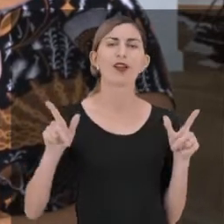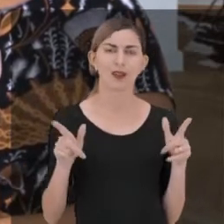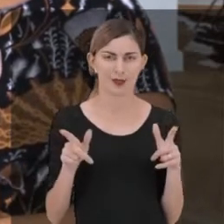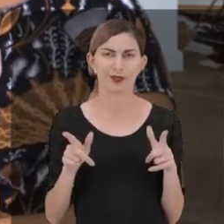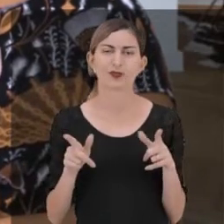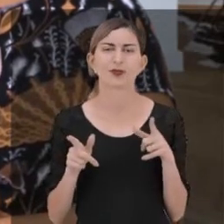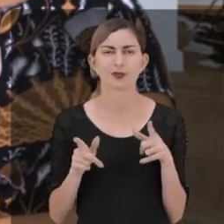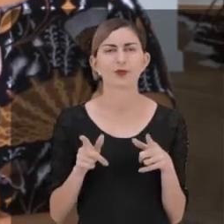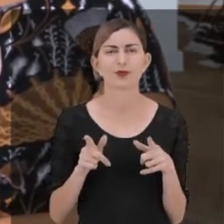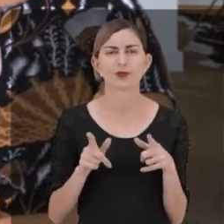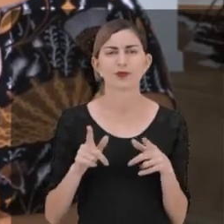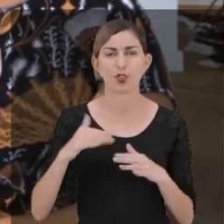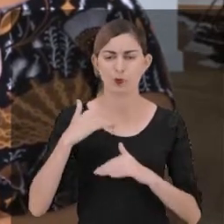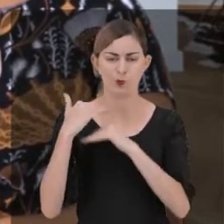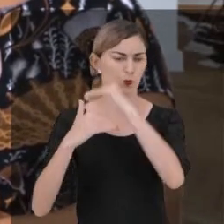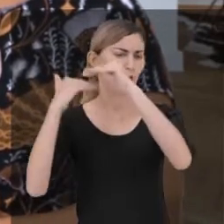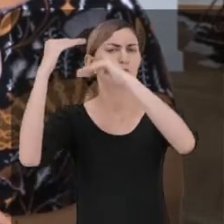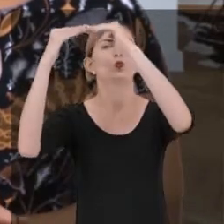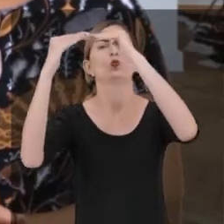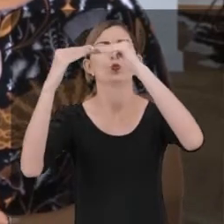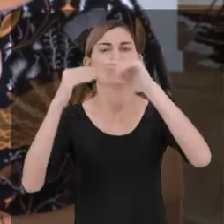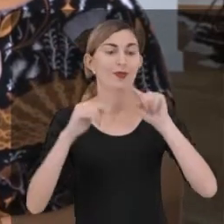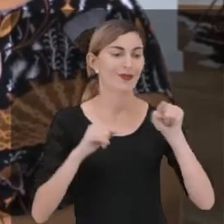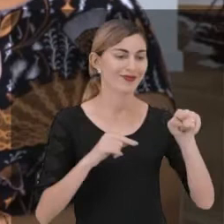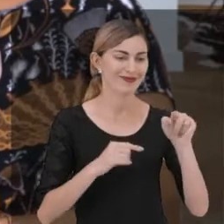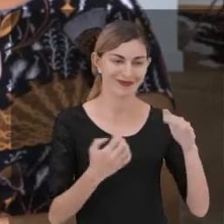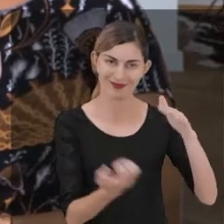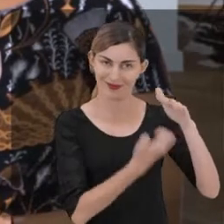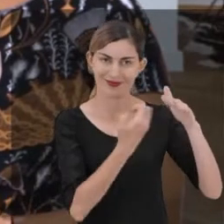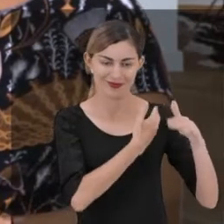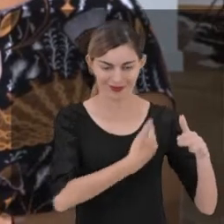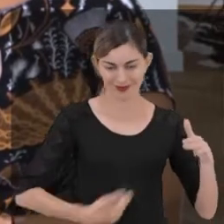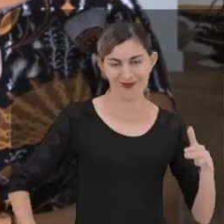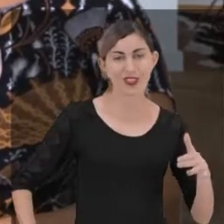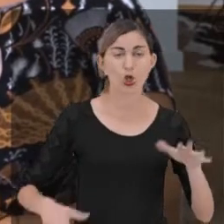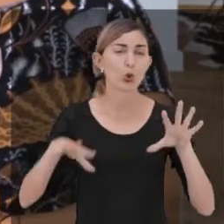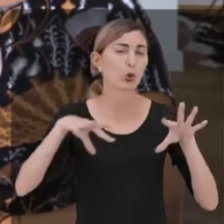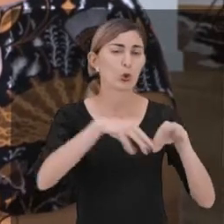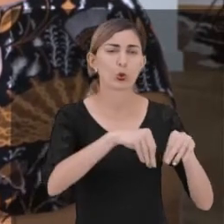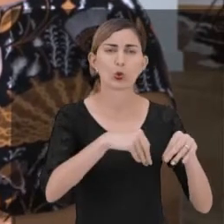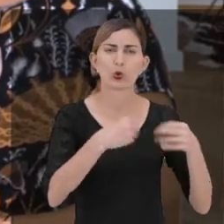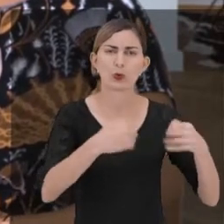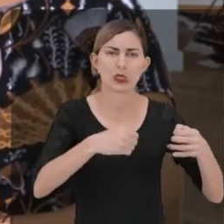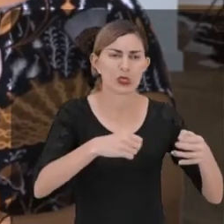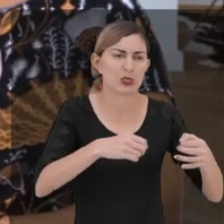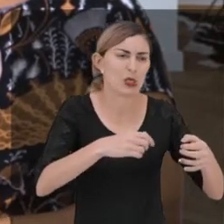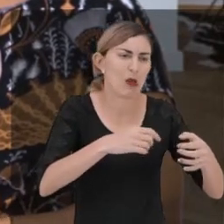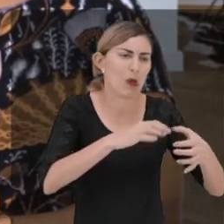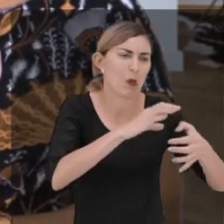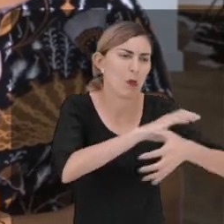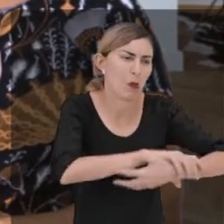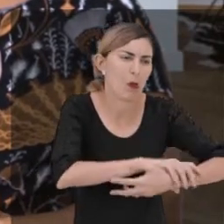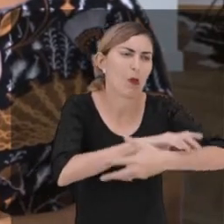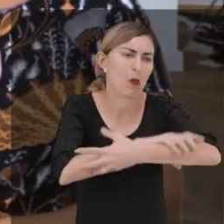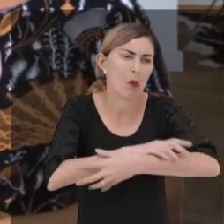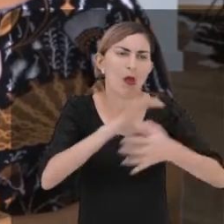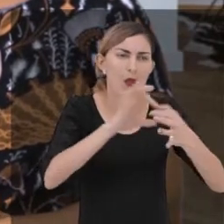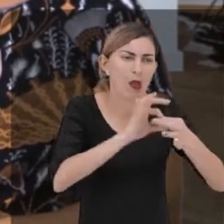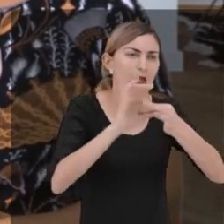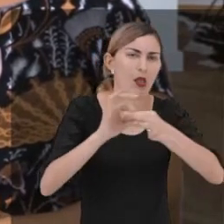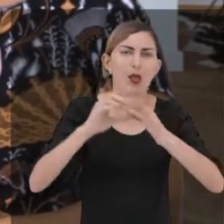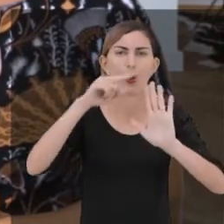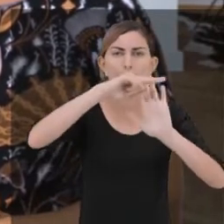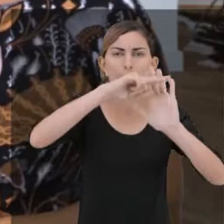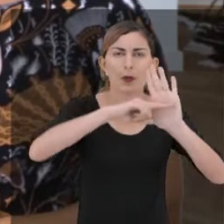diferenças em crescimento. Na empresa pública, tudo tem que estar muito amarrado no plano